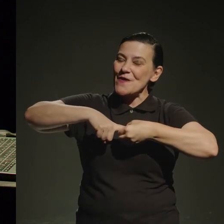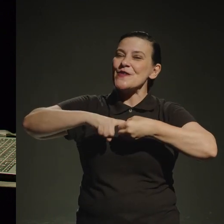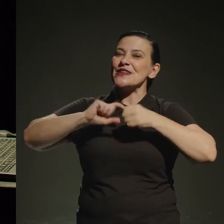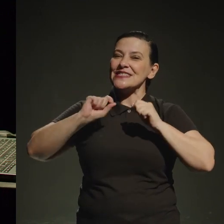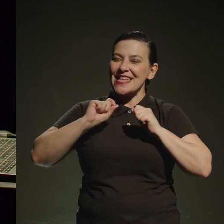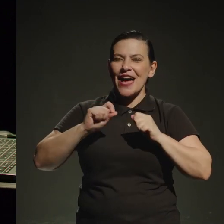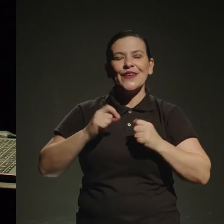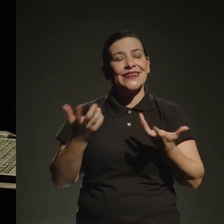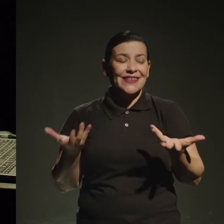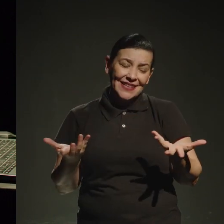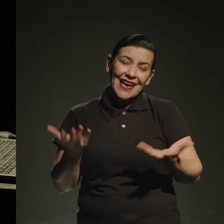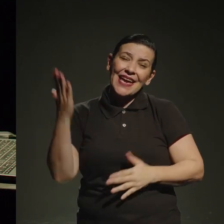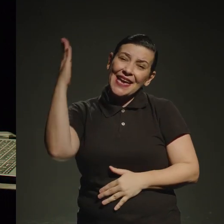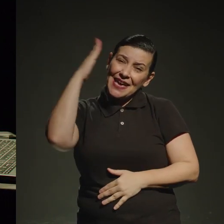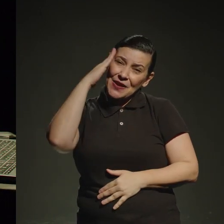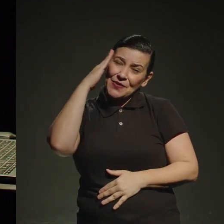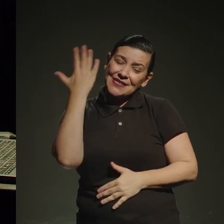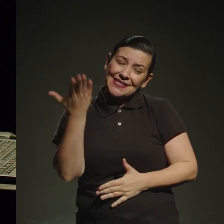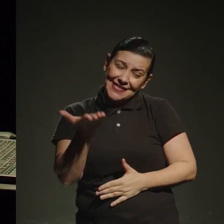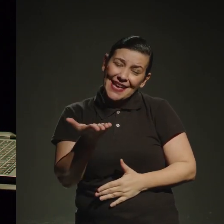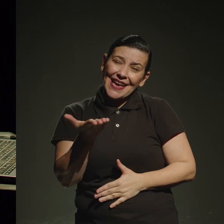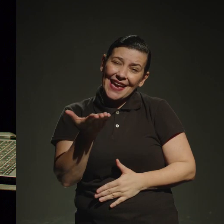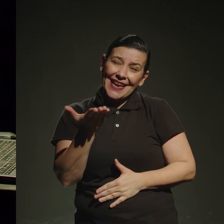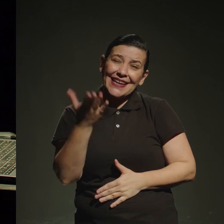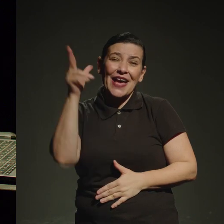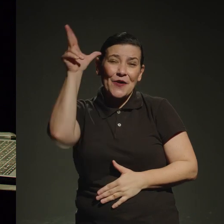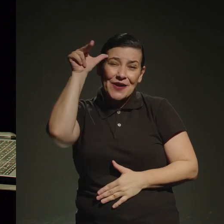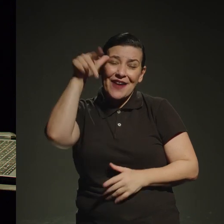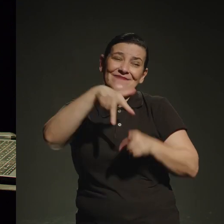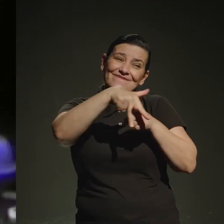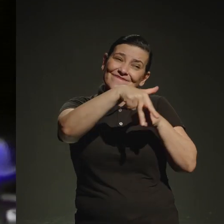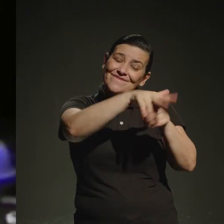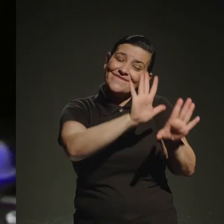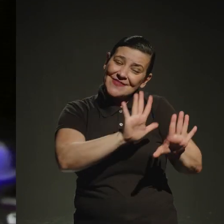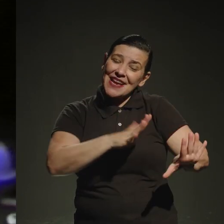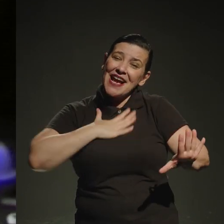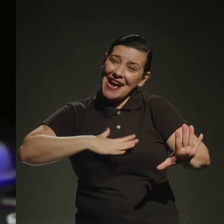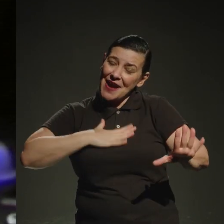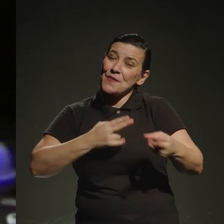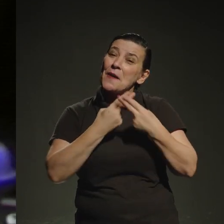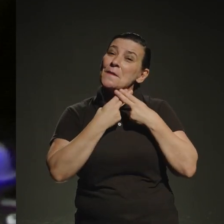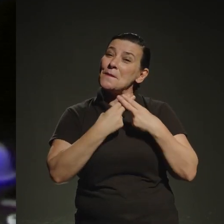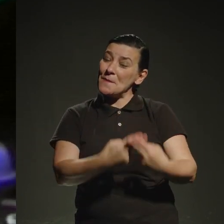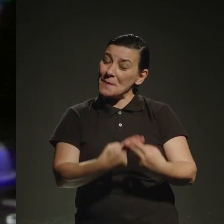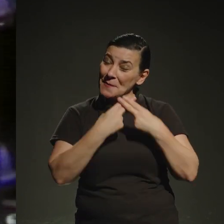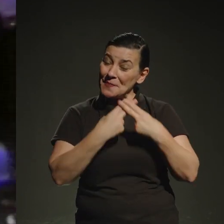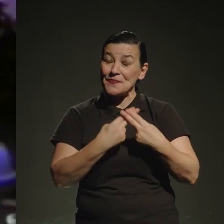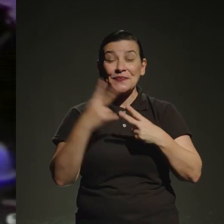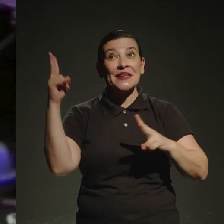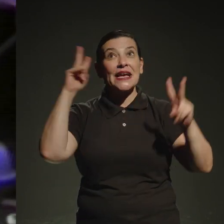um homem muito leal e valoroso que certamente acederá ao nosso convite. Cena 17, em